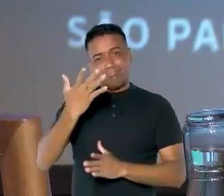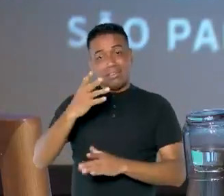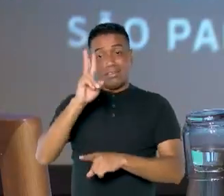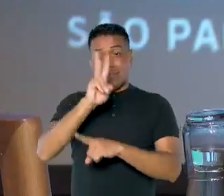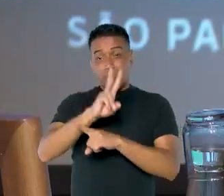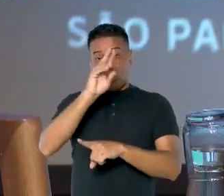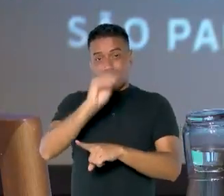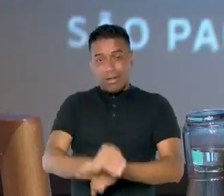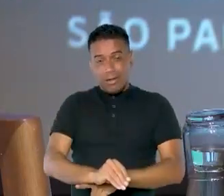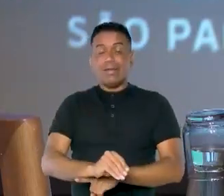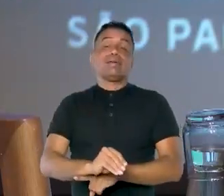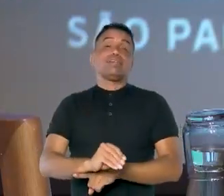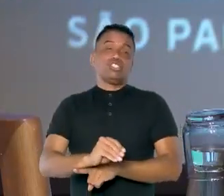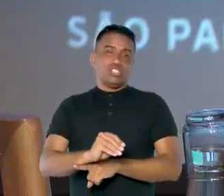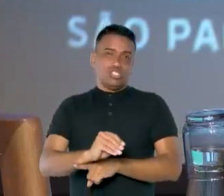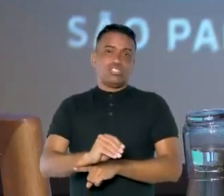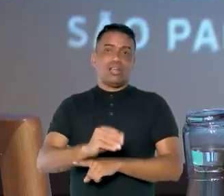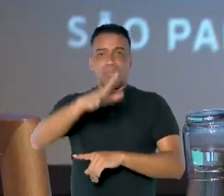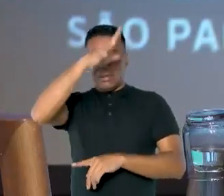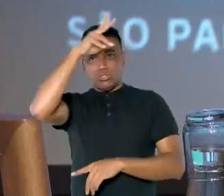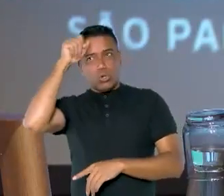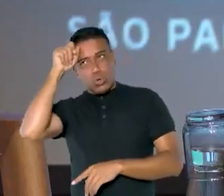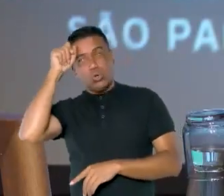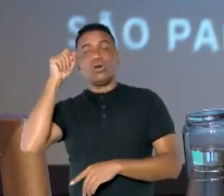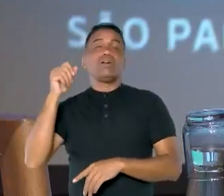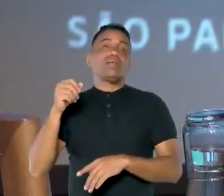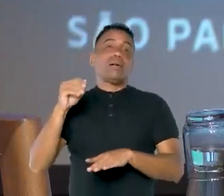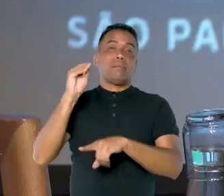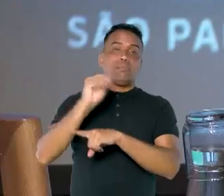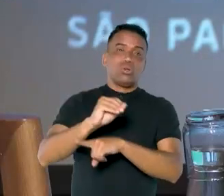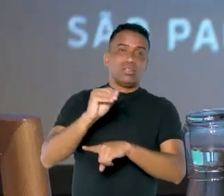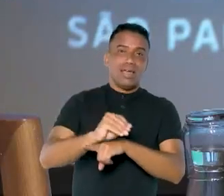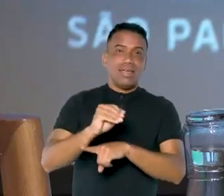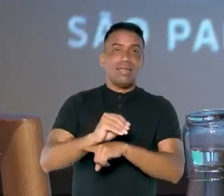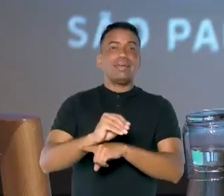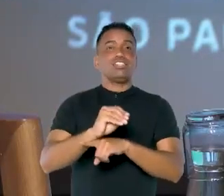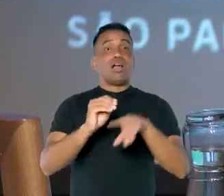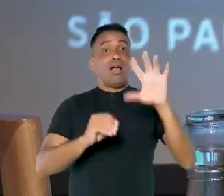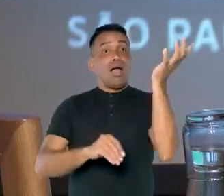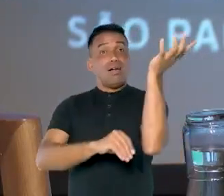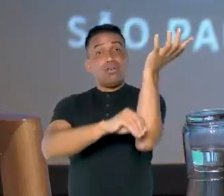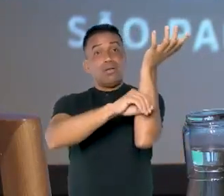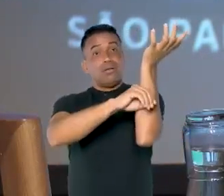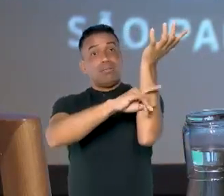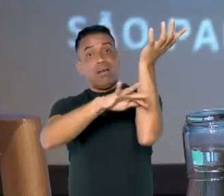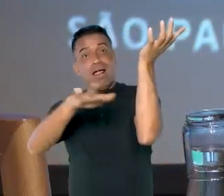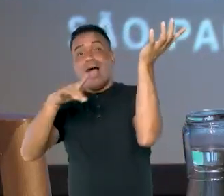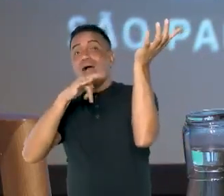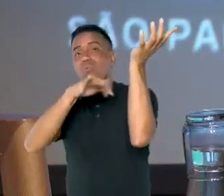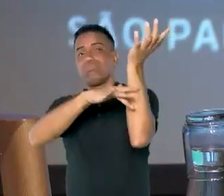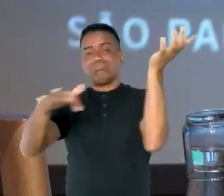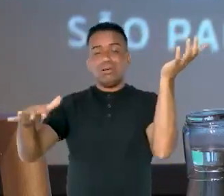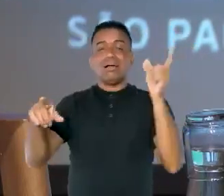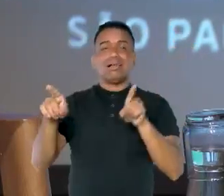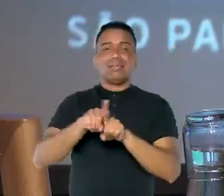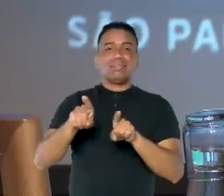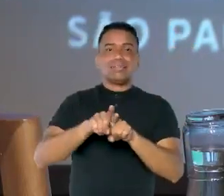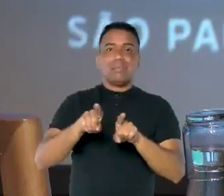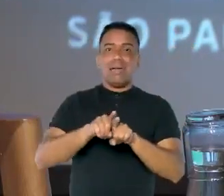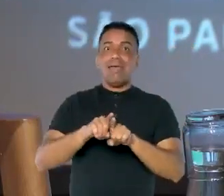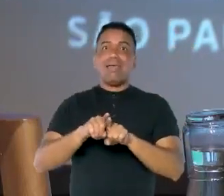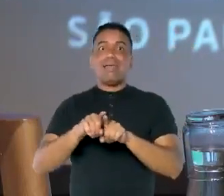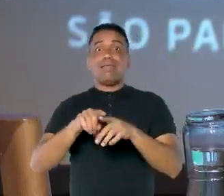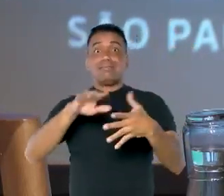o Pantanal, que proteja a Mata Atlântica nesse momento, né? E nos falta também